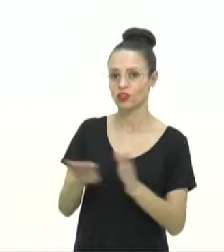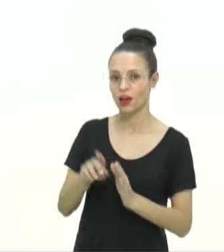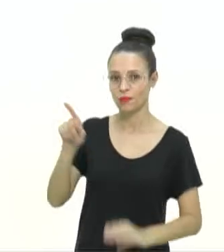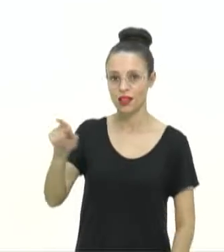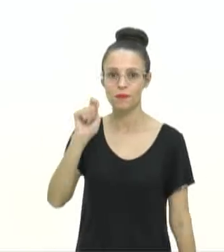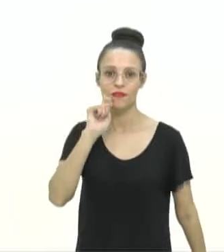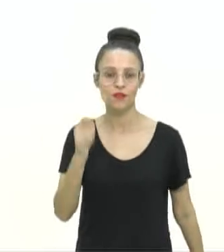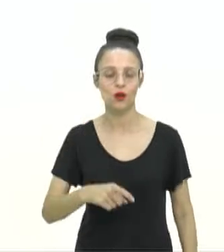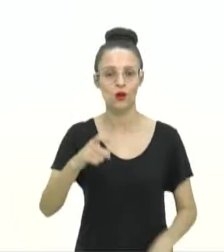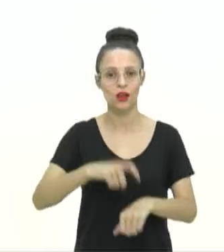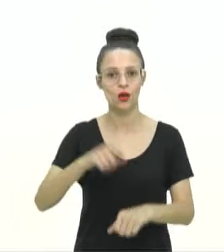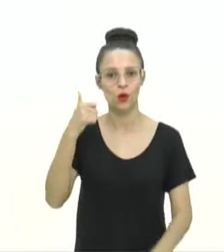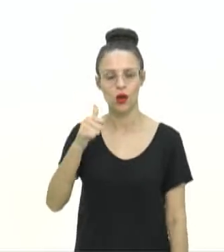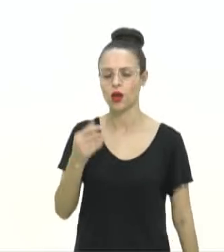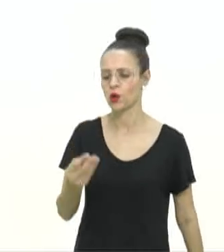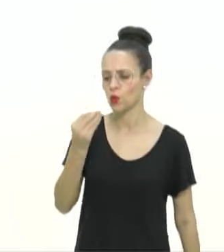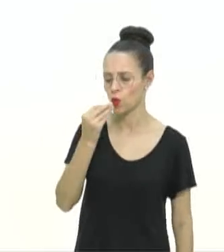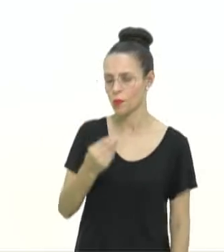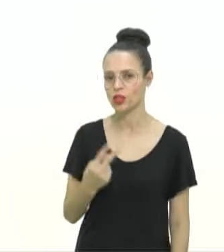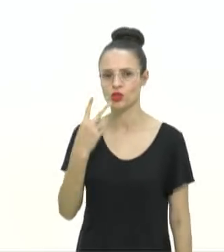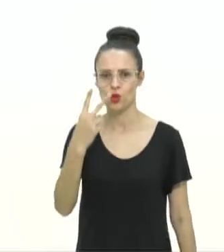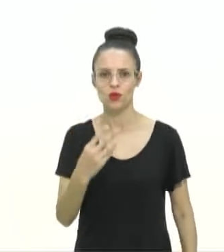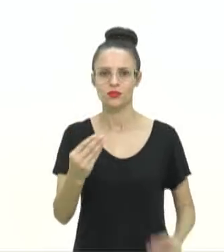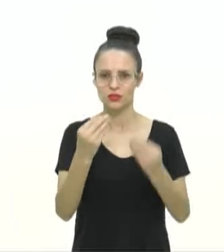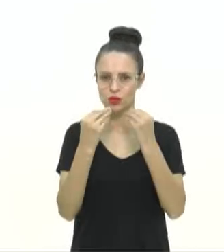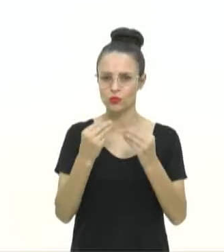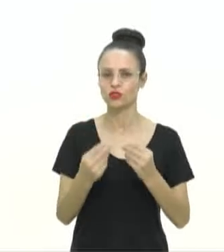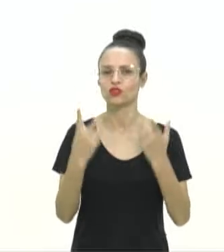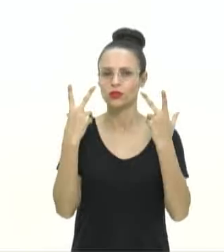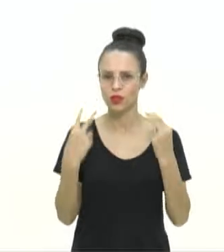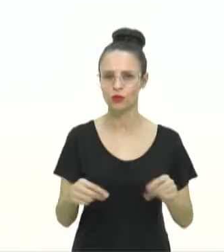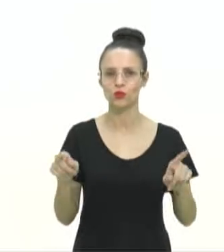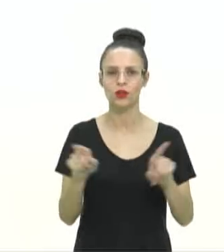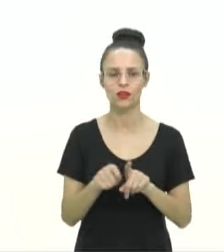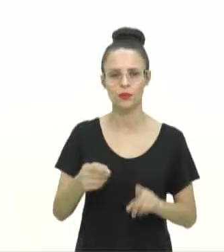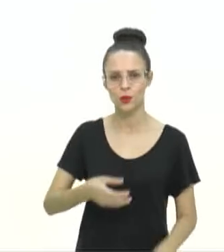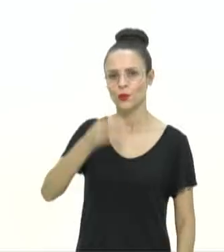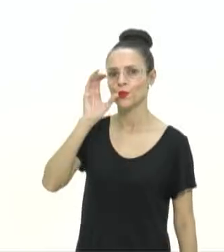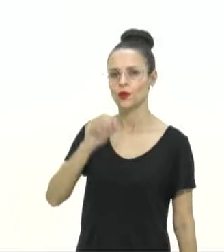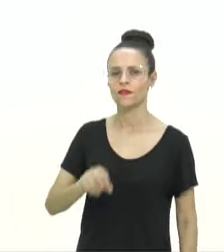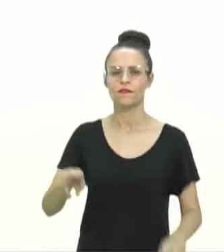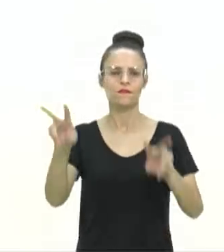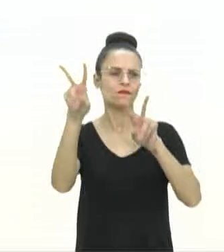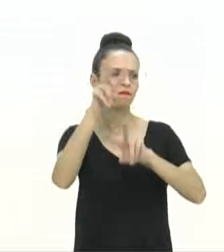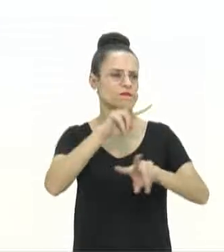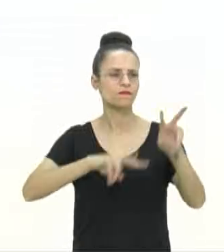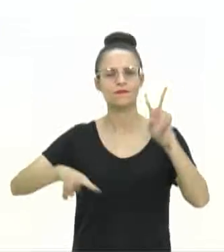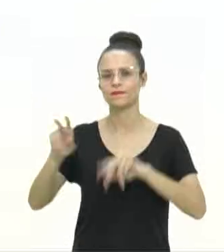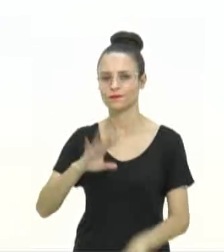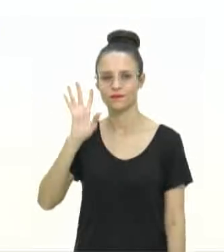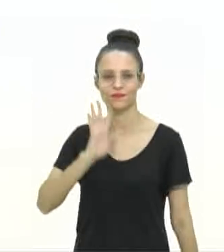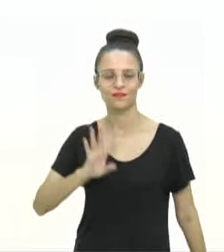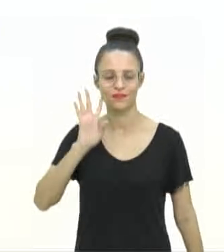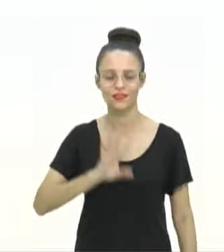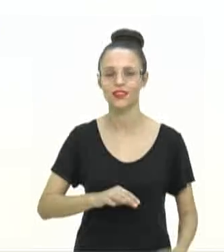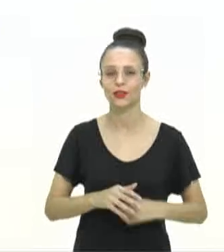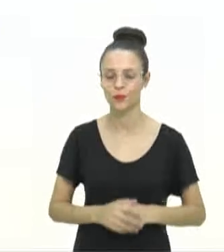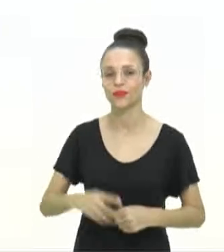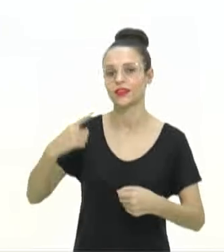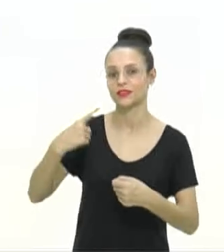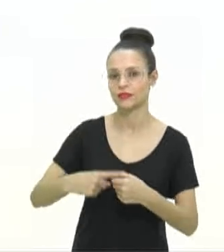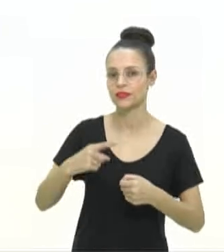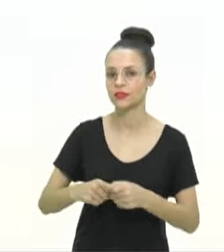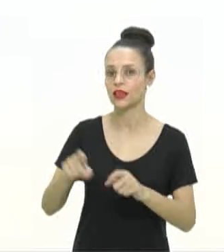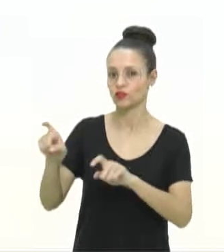Me alimentei com 2 sanduíches naturais e um hidrotônico. O visual do caminho é muito legal. Em Campo